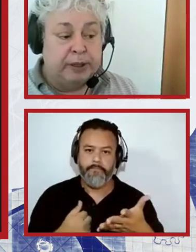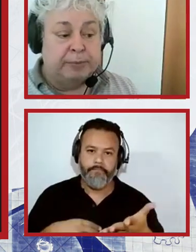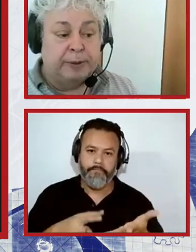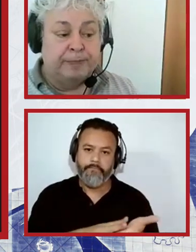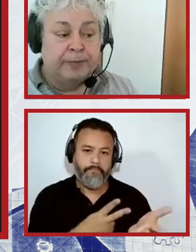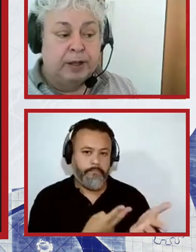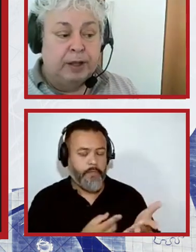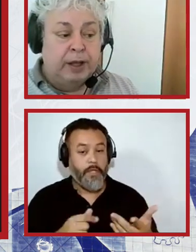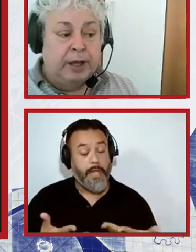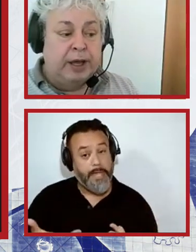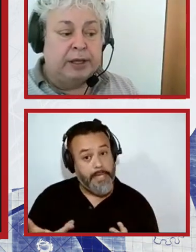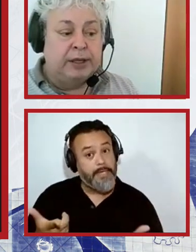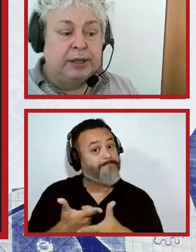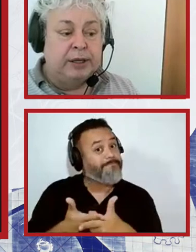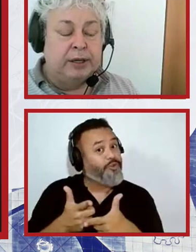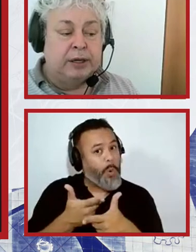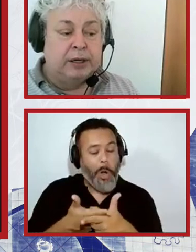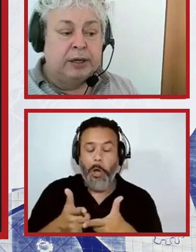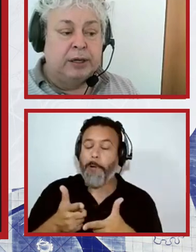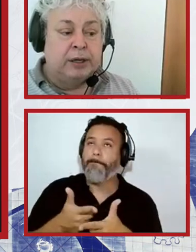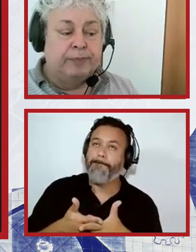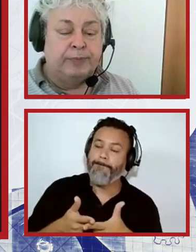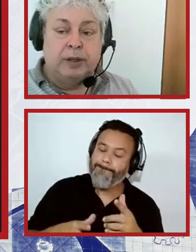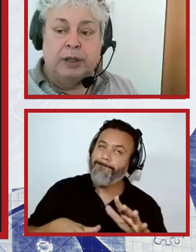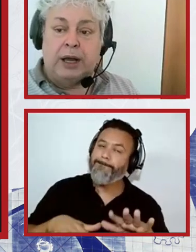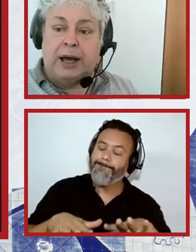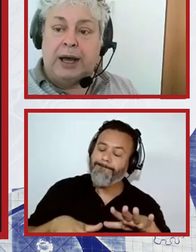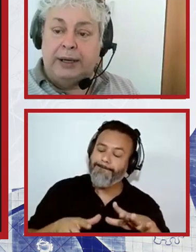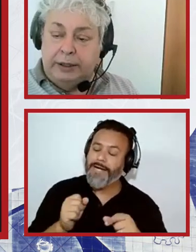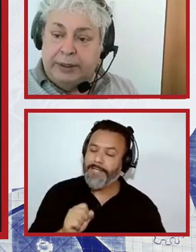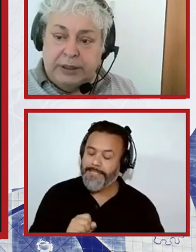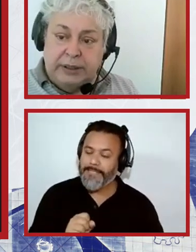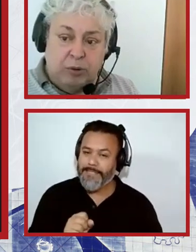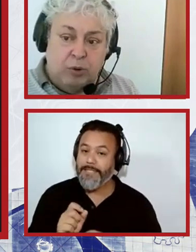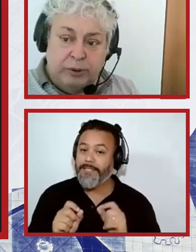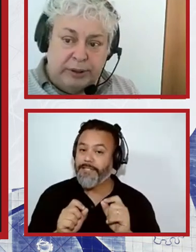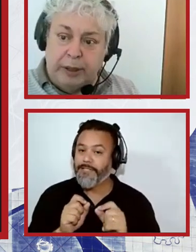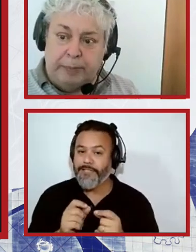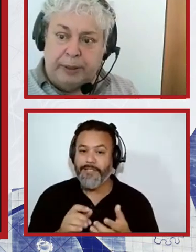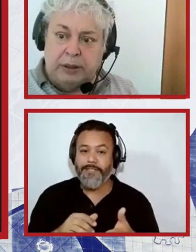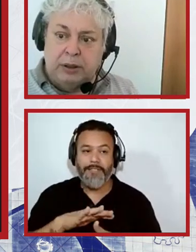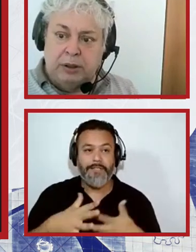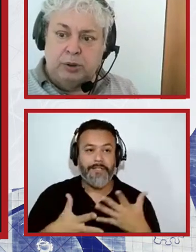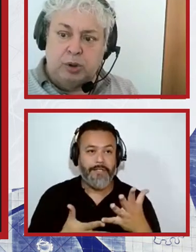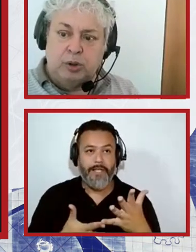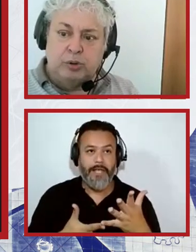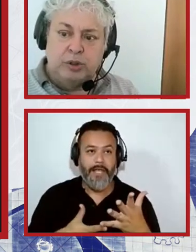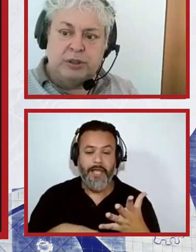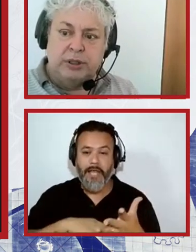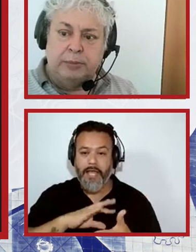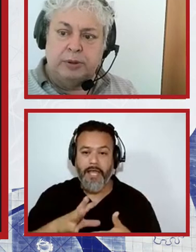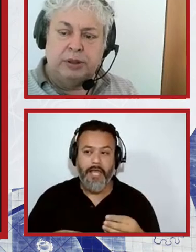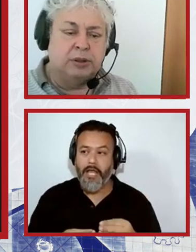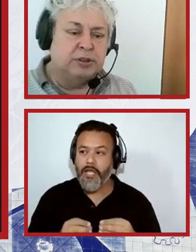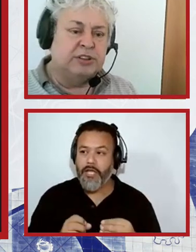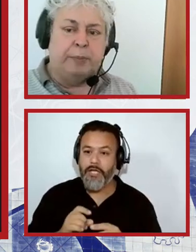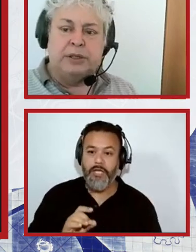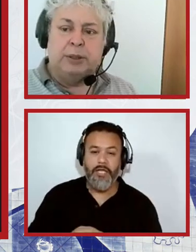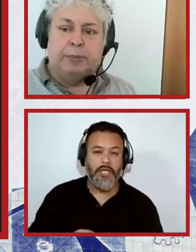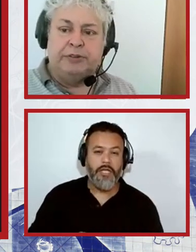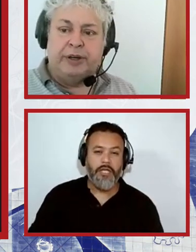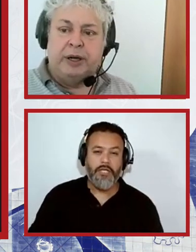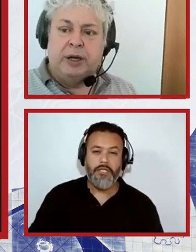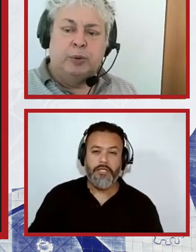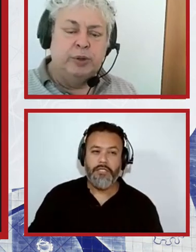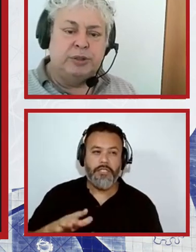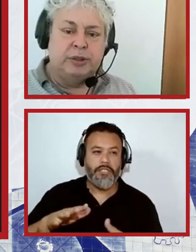transposto. O problema é que a Libras ela não contempla todos os símbolos. Então, se